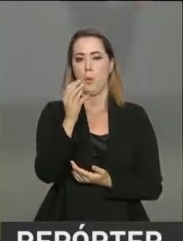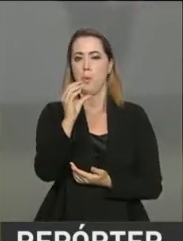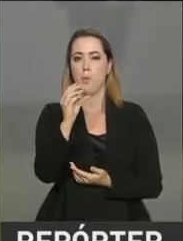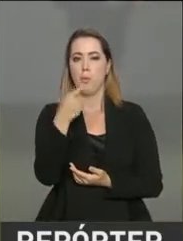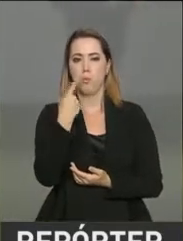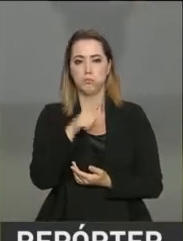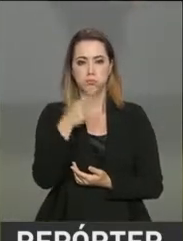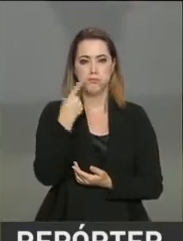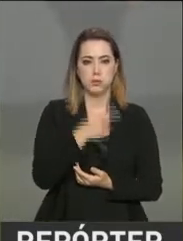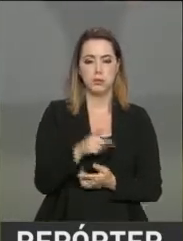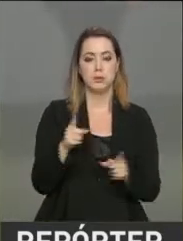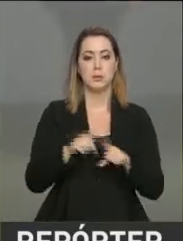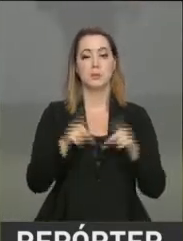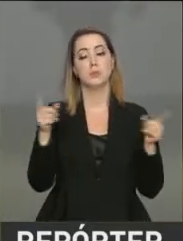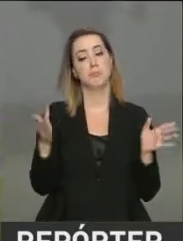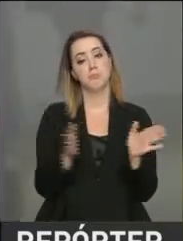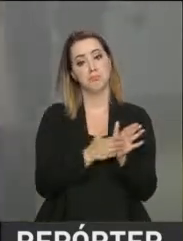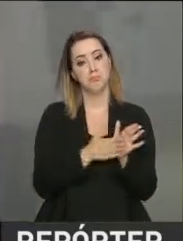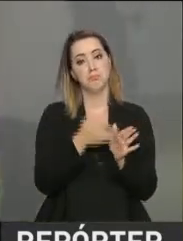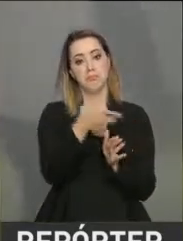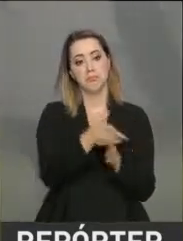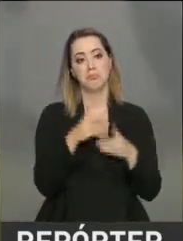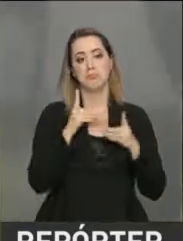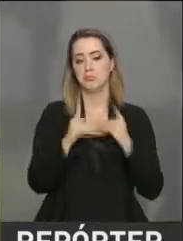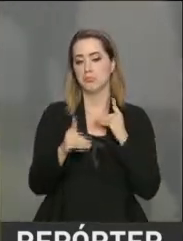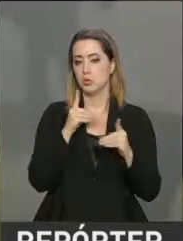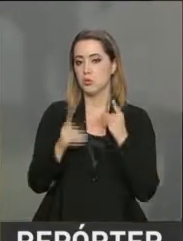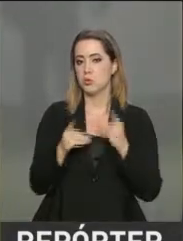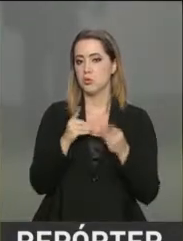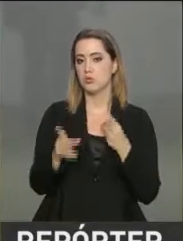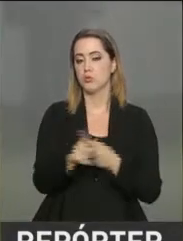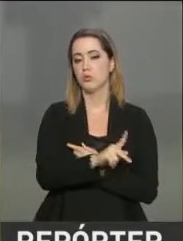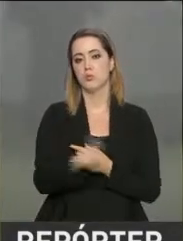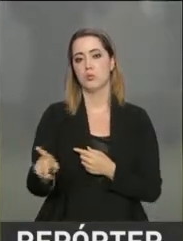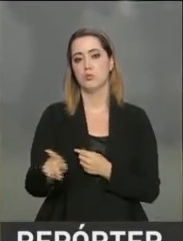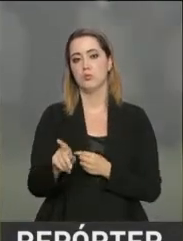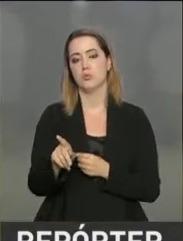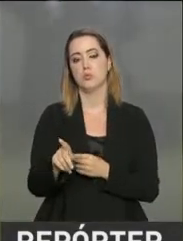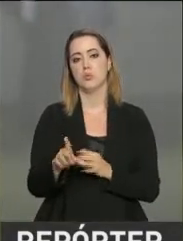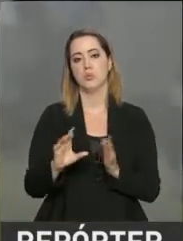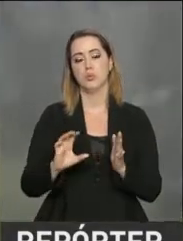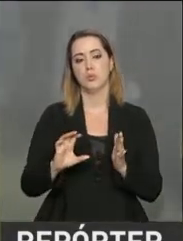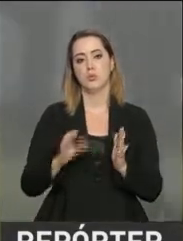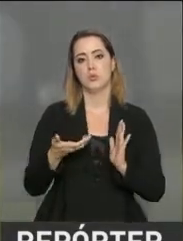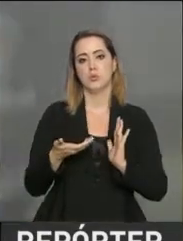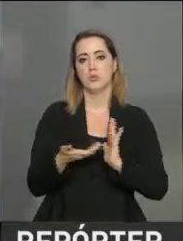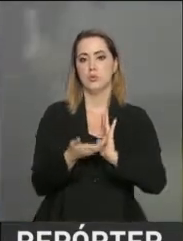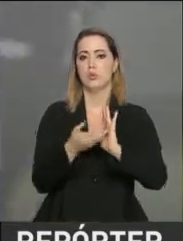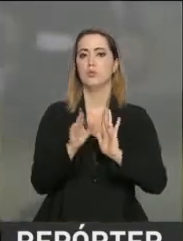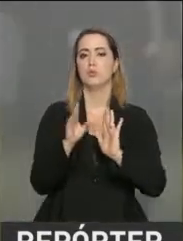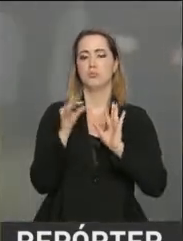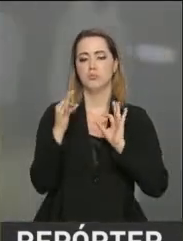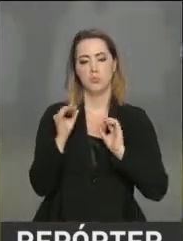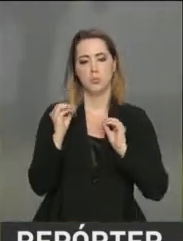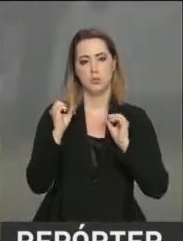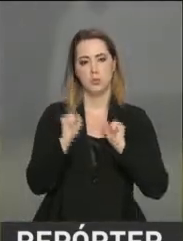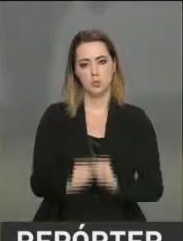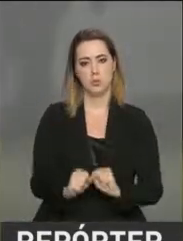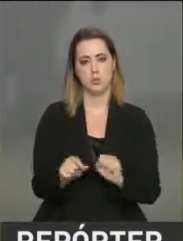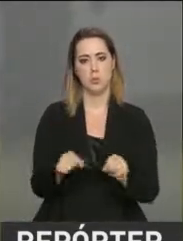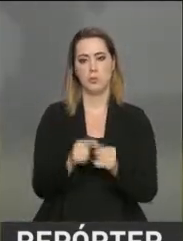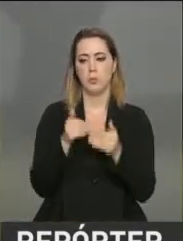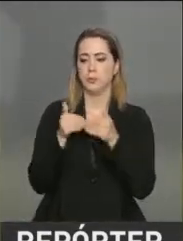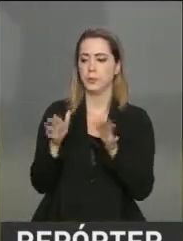Previdência Social, mas elogiaram essa disposição do presidente Rodrigo Maia de permitir e de colocar em prática um